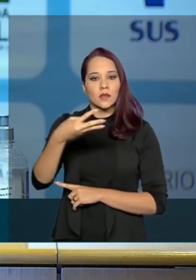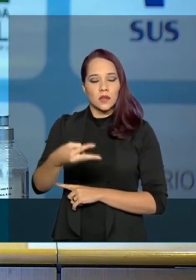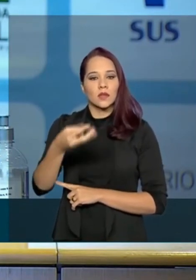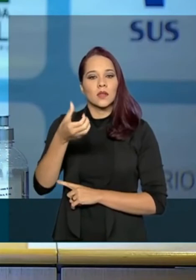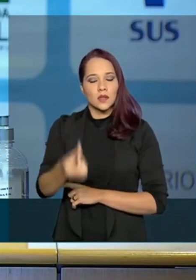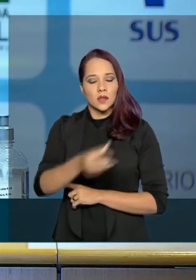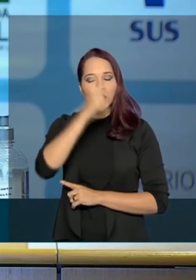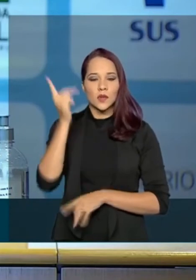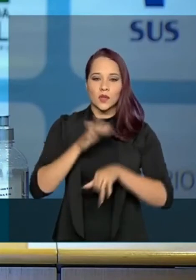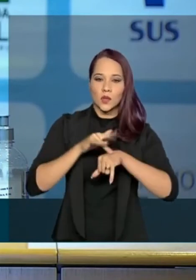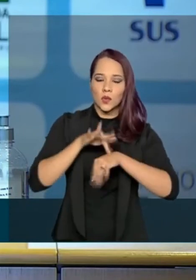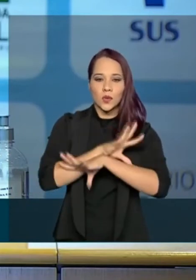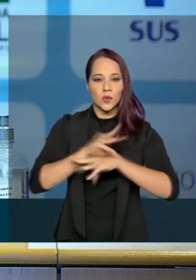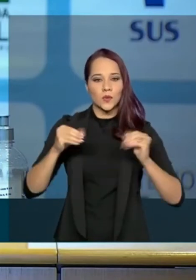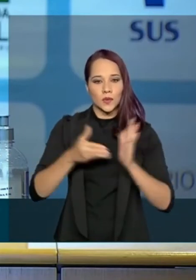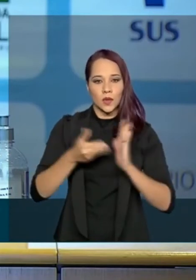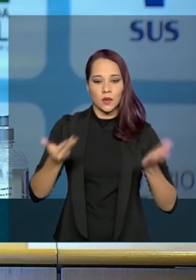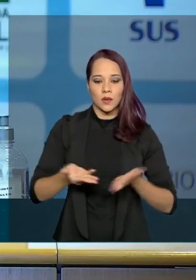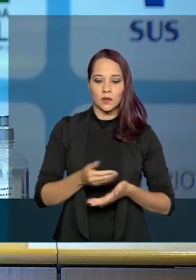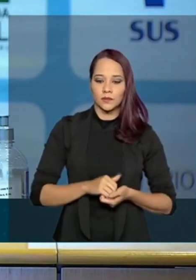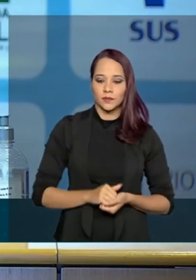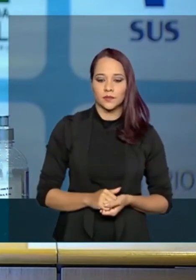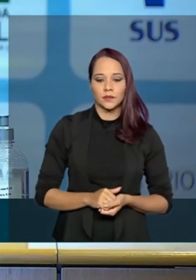3.453.336 recuperados até o momento.